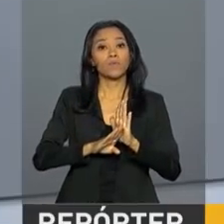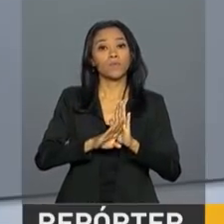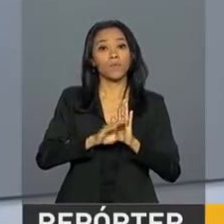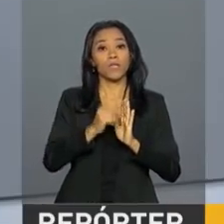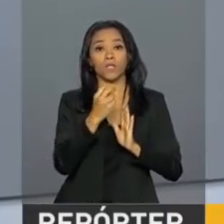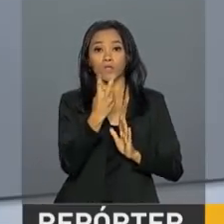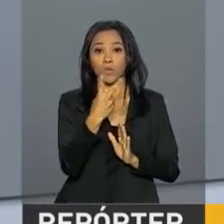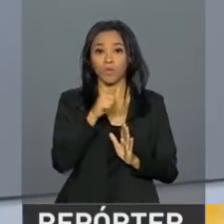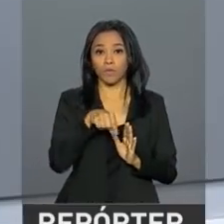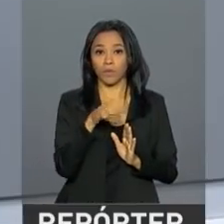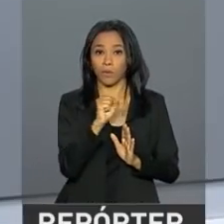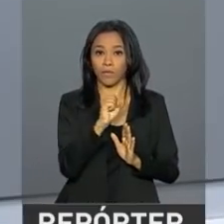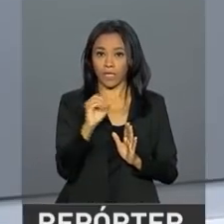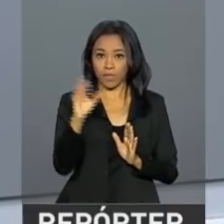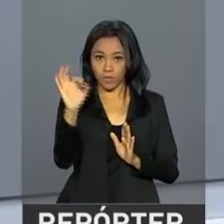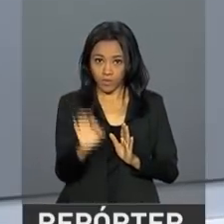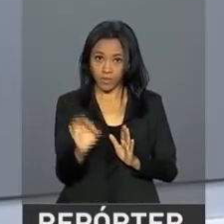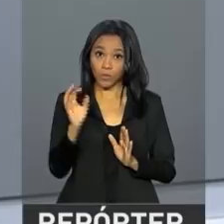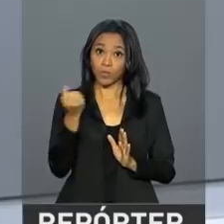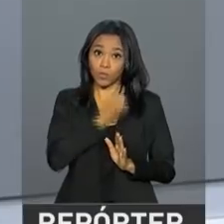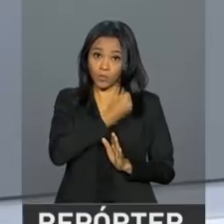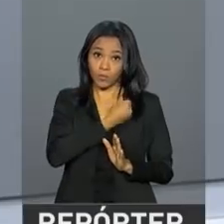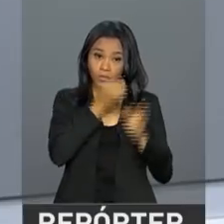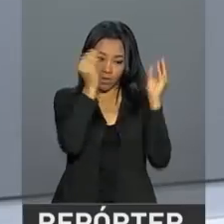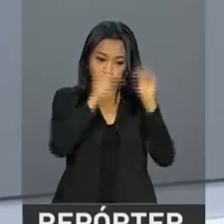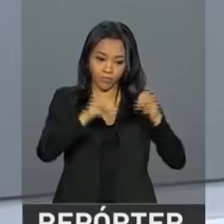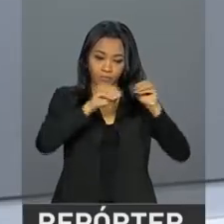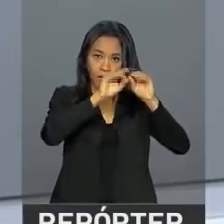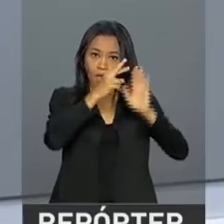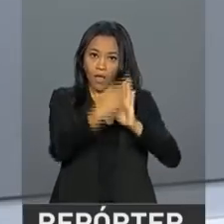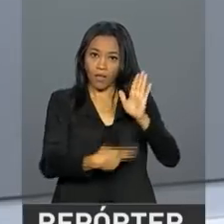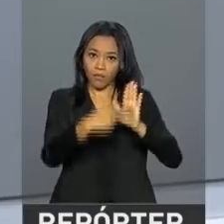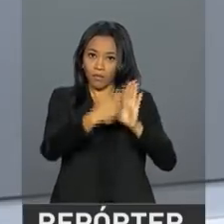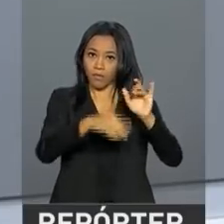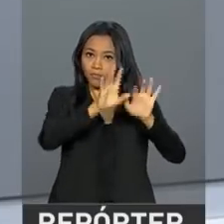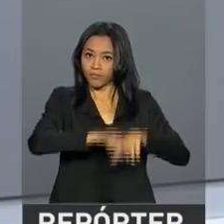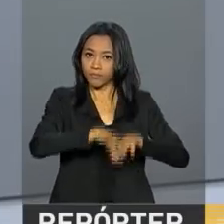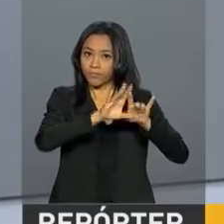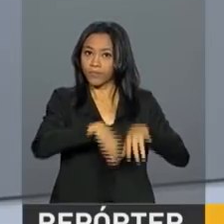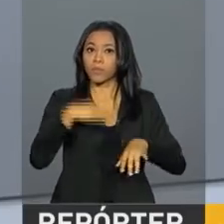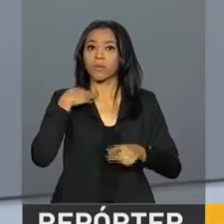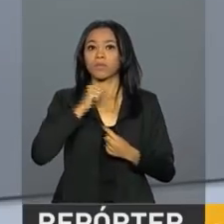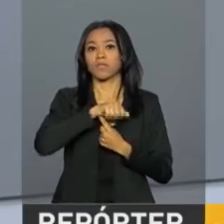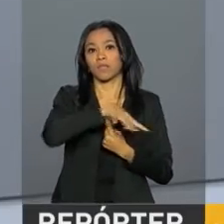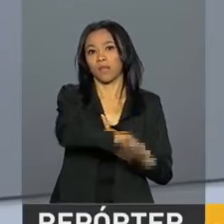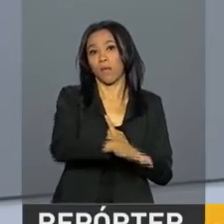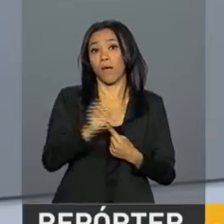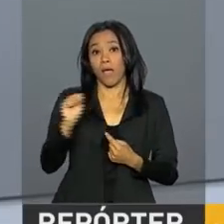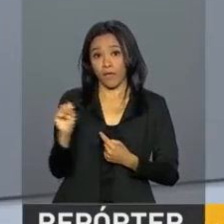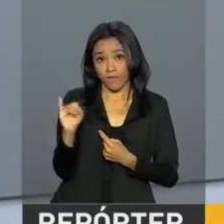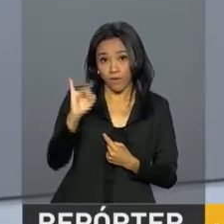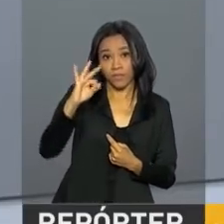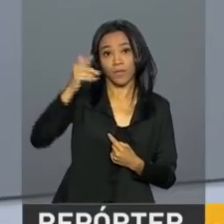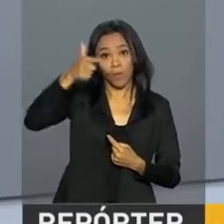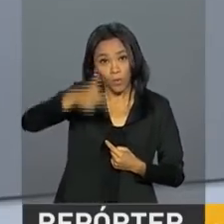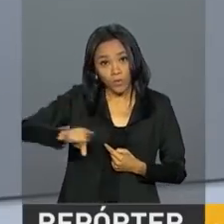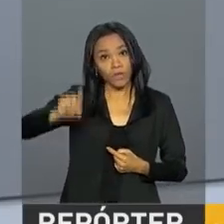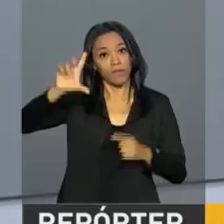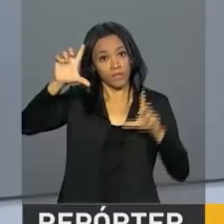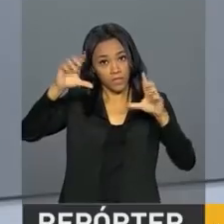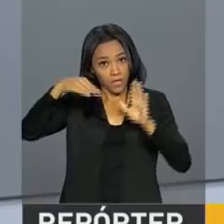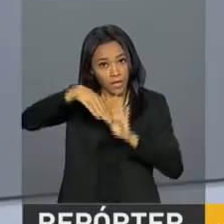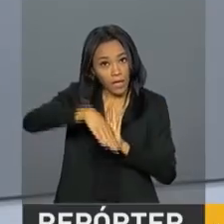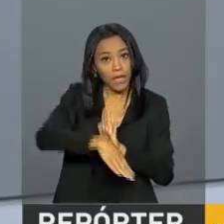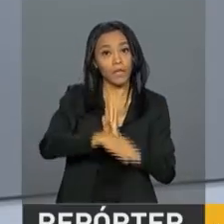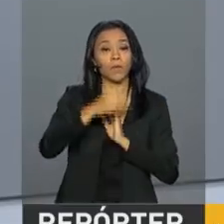por cento os números estão no boletim focus do banco central a estimativa de inflação caiu mais uma vez agora para